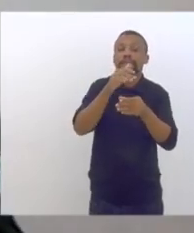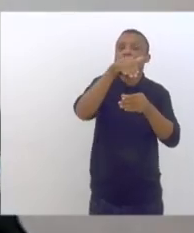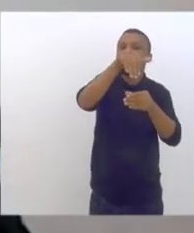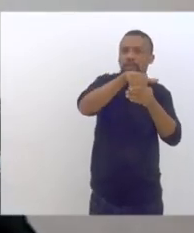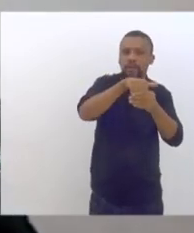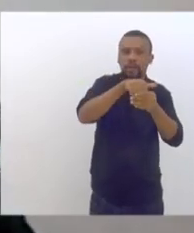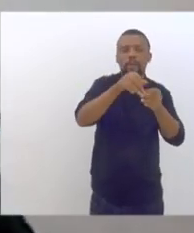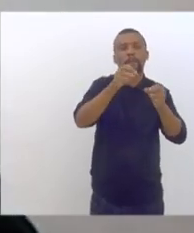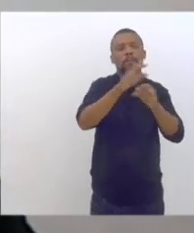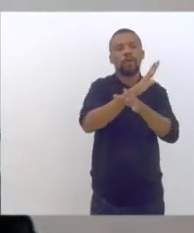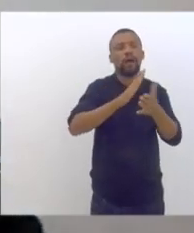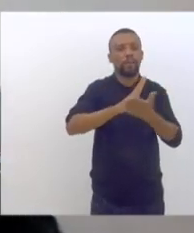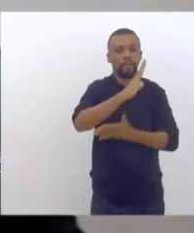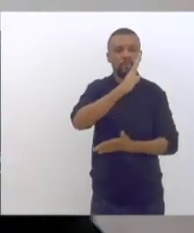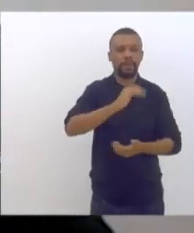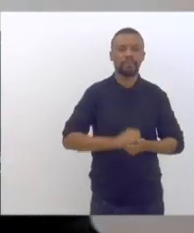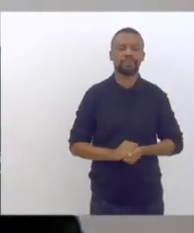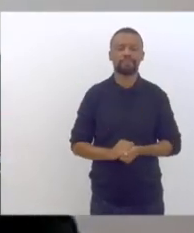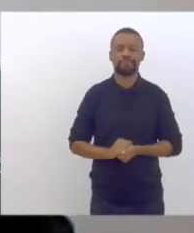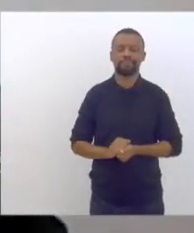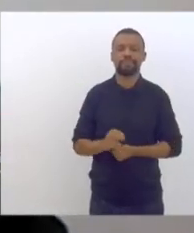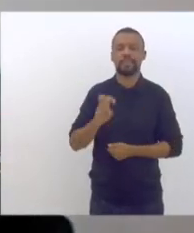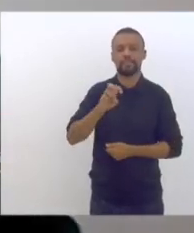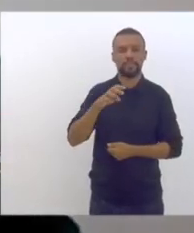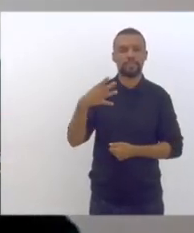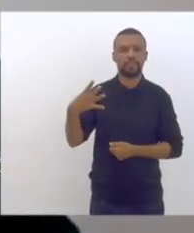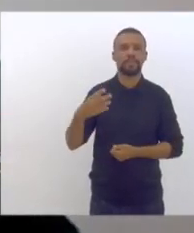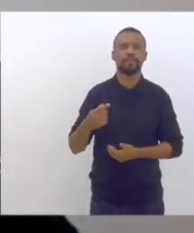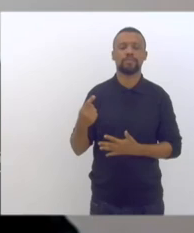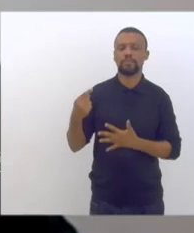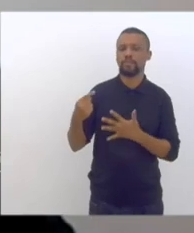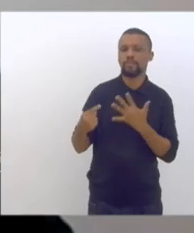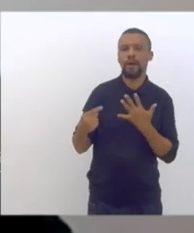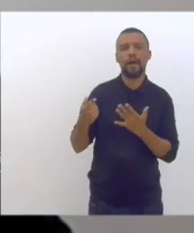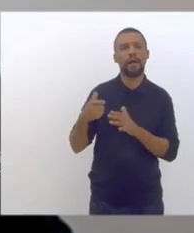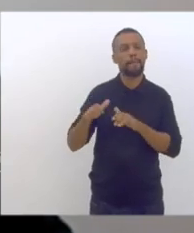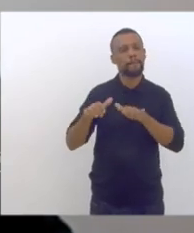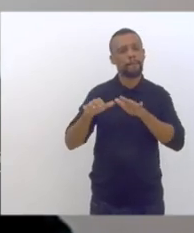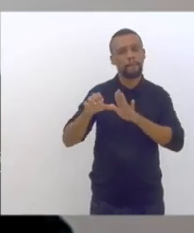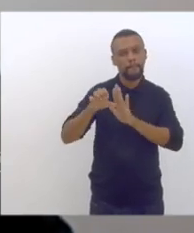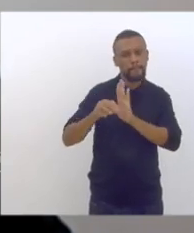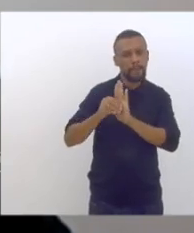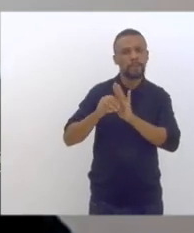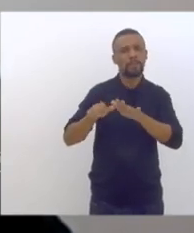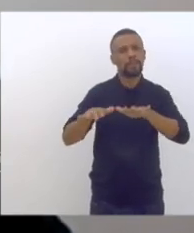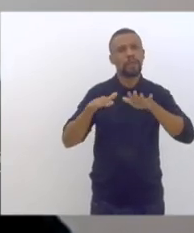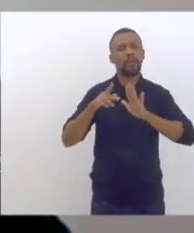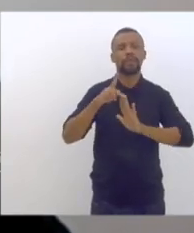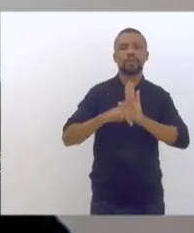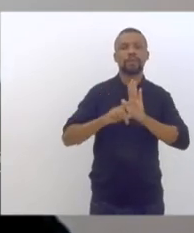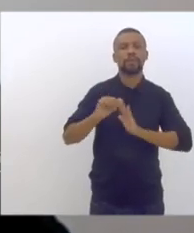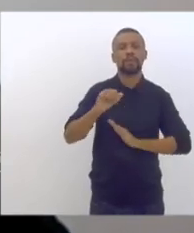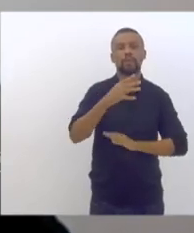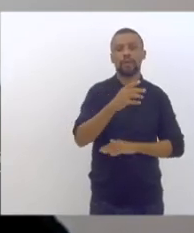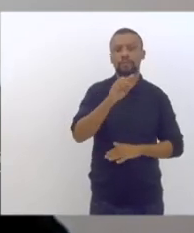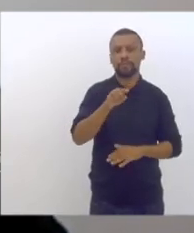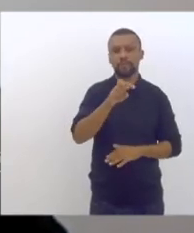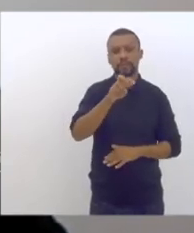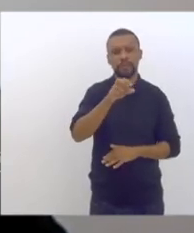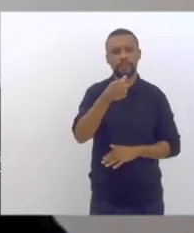aprovado 53 emenda de plenário o projeto de lei nº 4579/2018